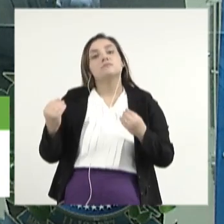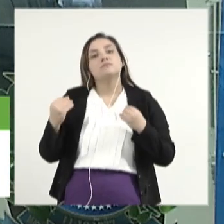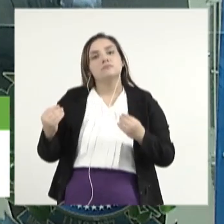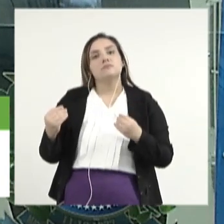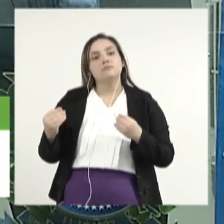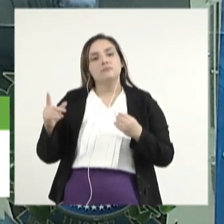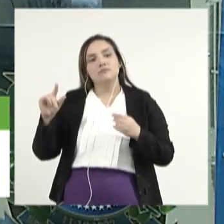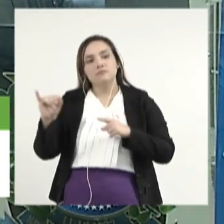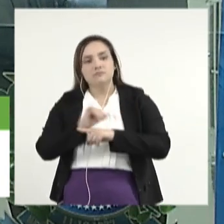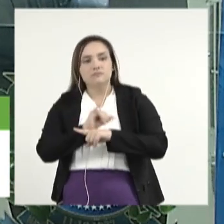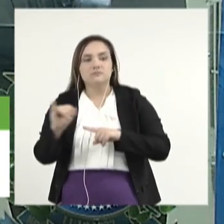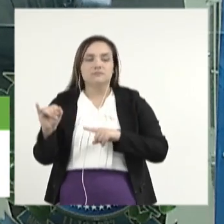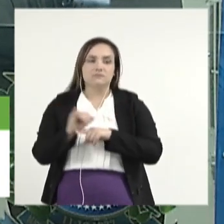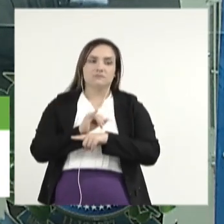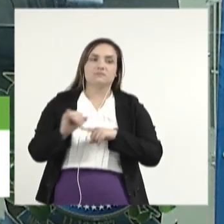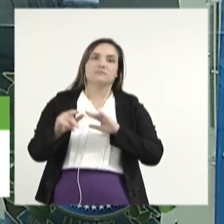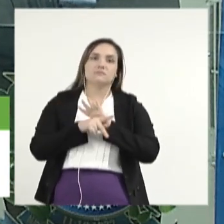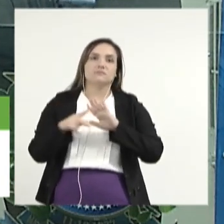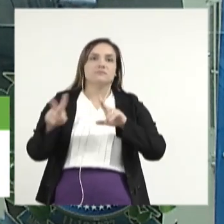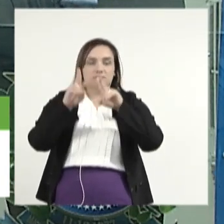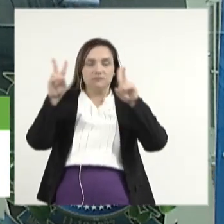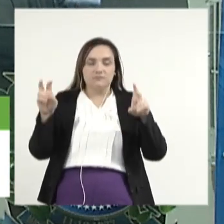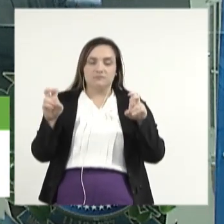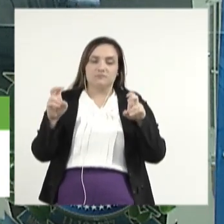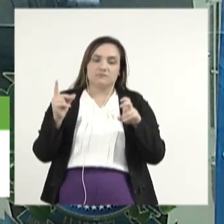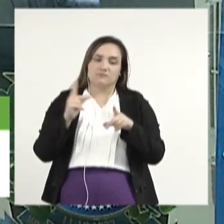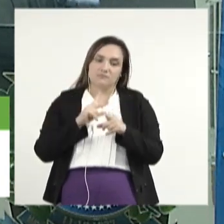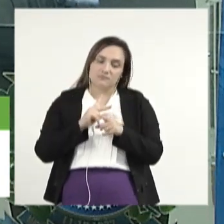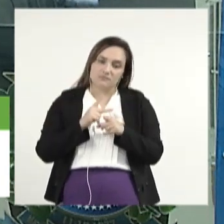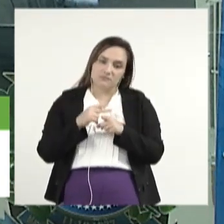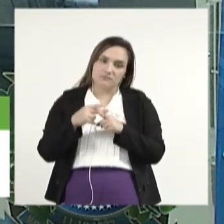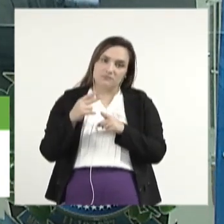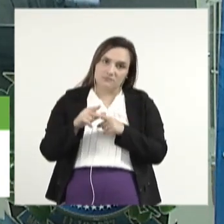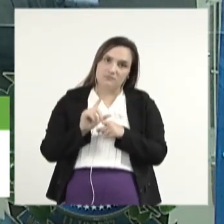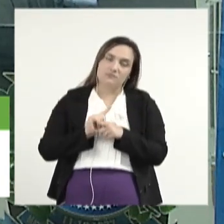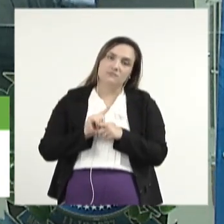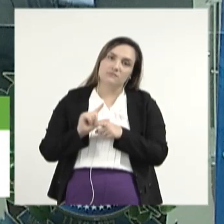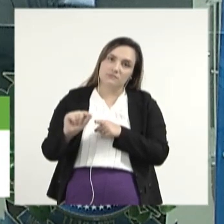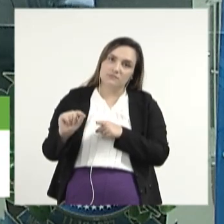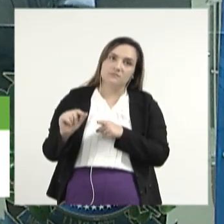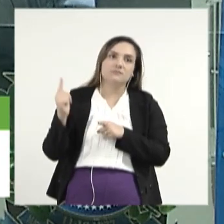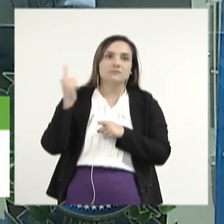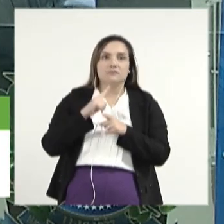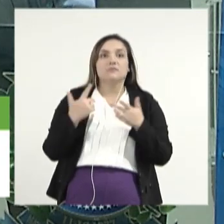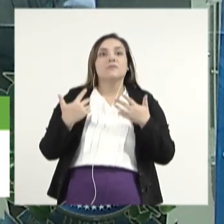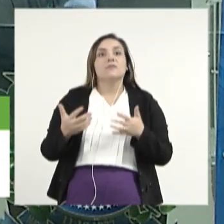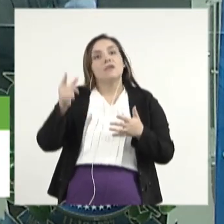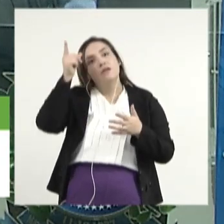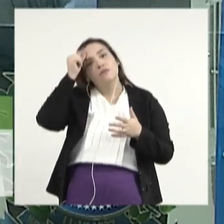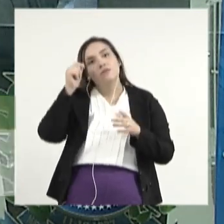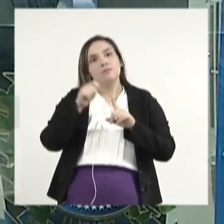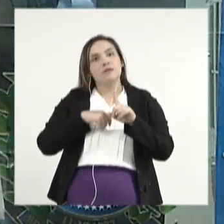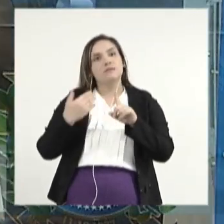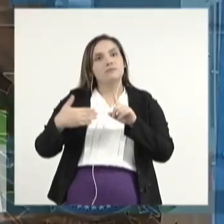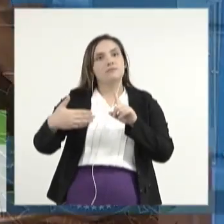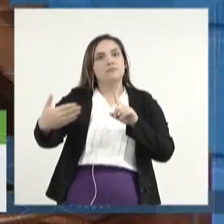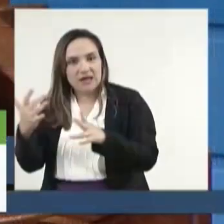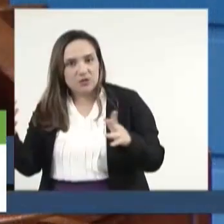visando alternativas, em especial com relação aos financiamentos rurais, para que os produtores tenham um alívio nos próximos meses.